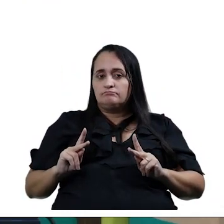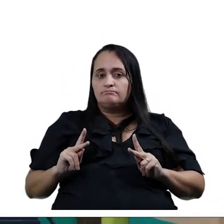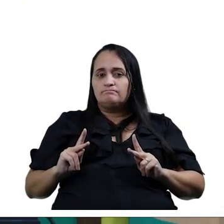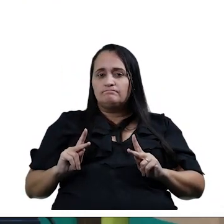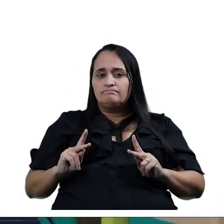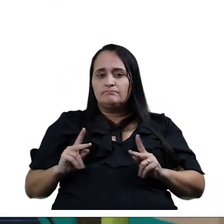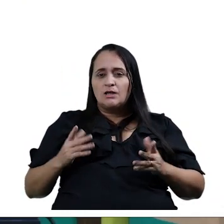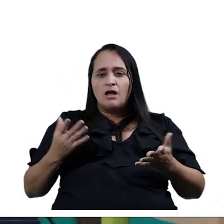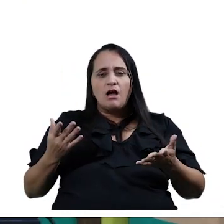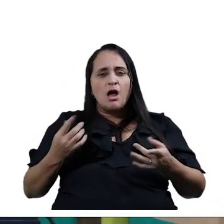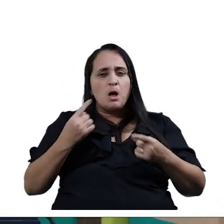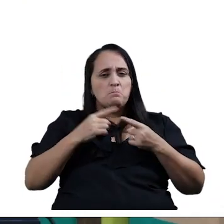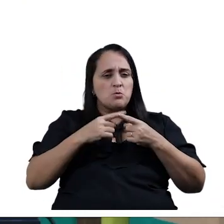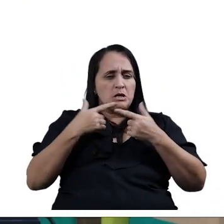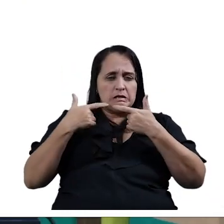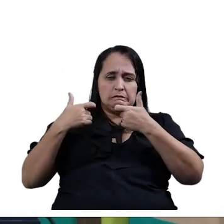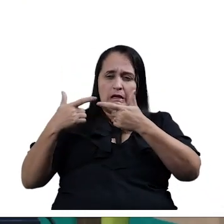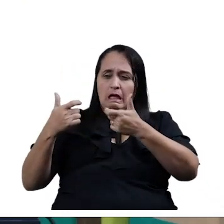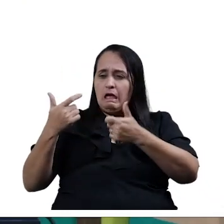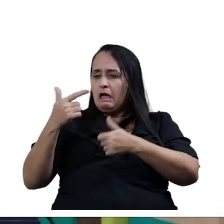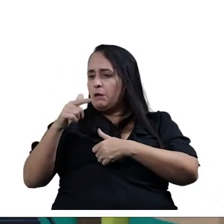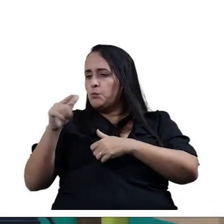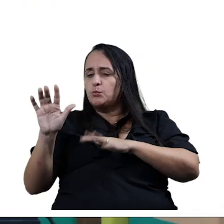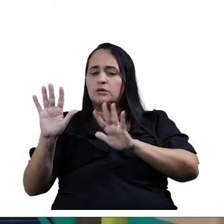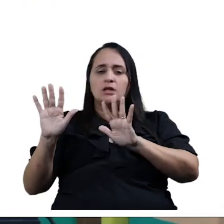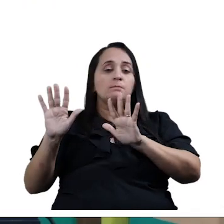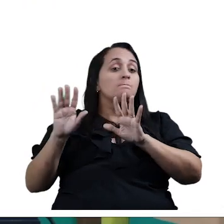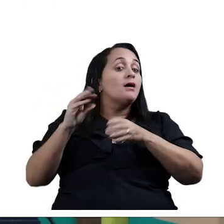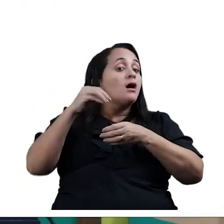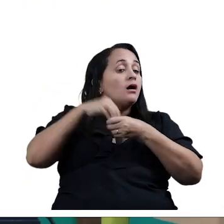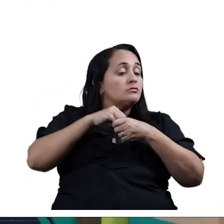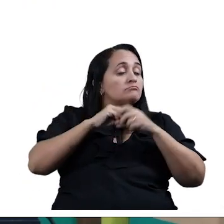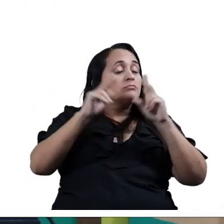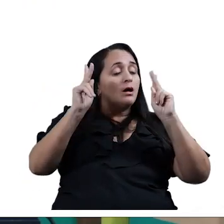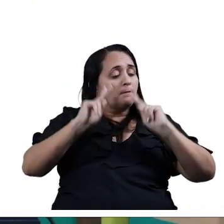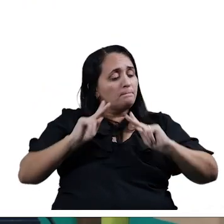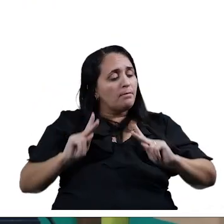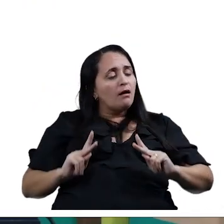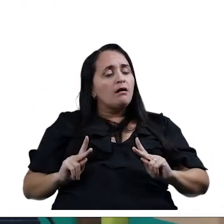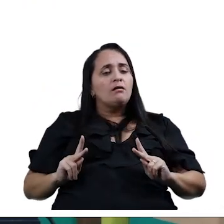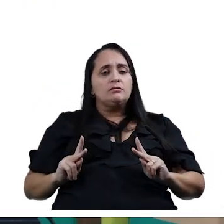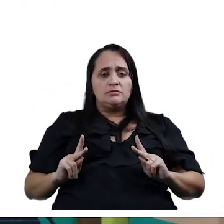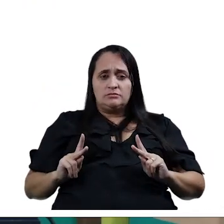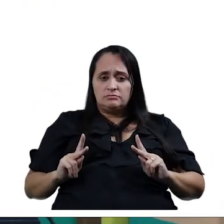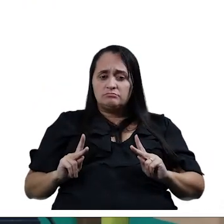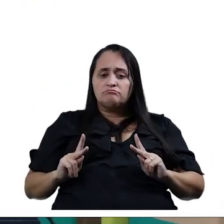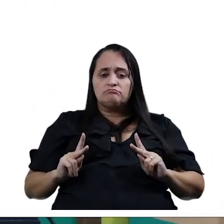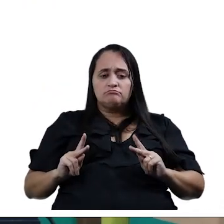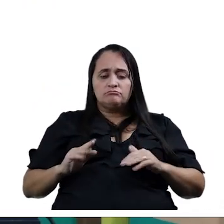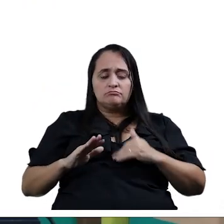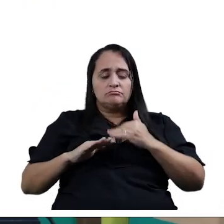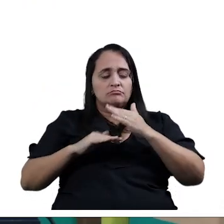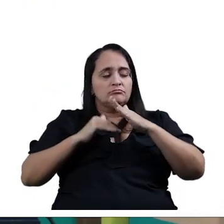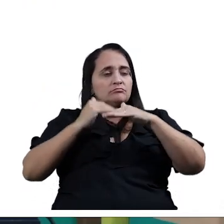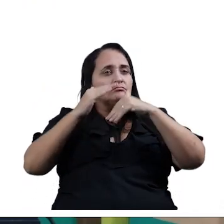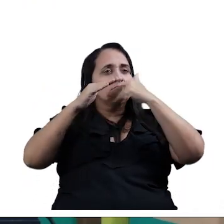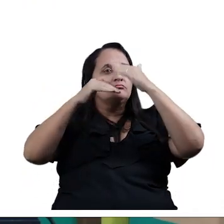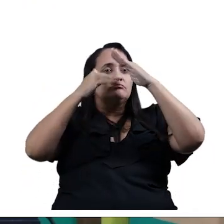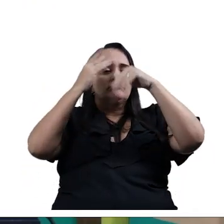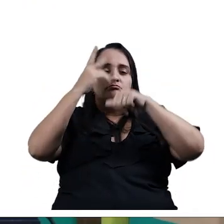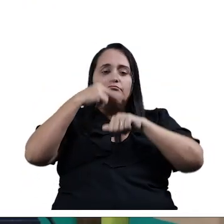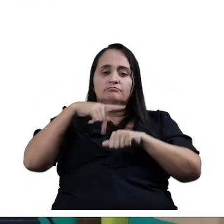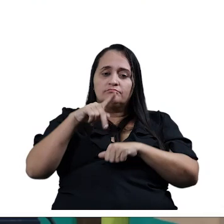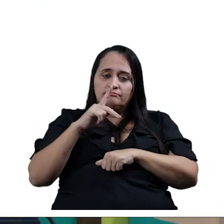paz interna, a paz que vem também através do desenvolvimento dos países. Então é isso,